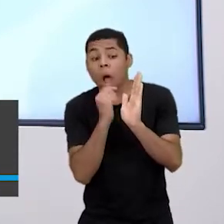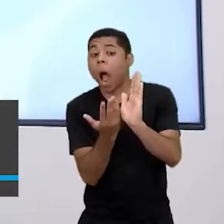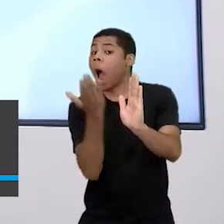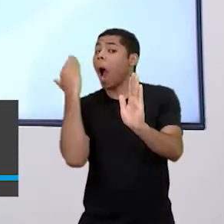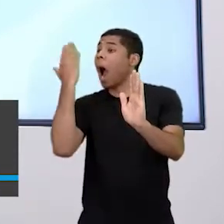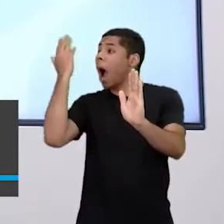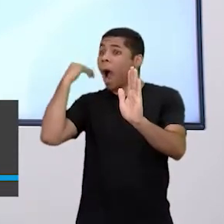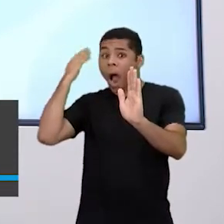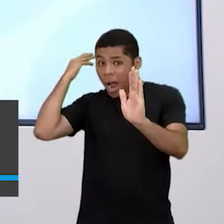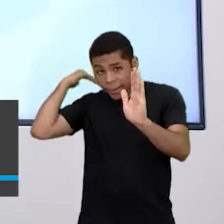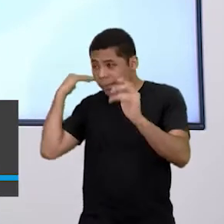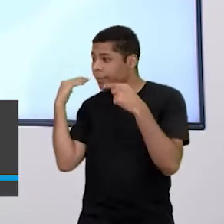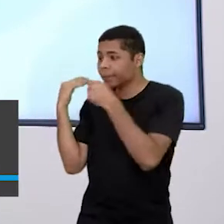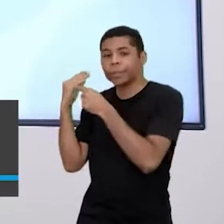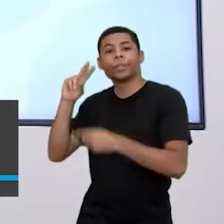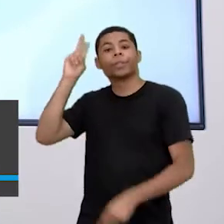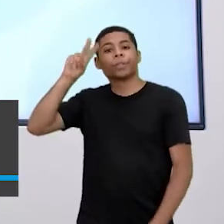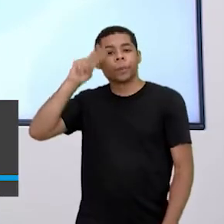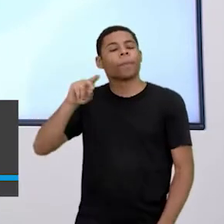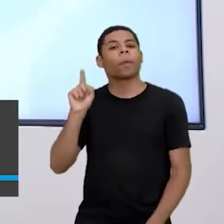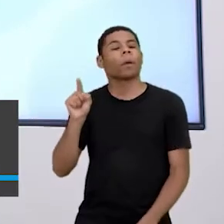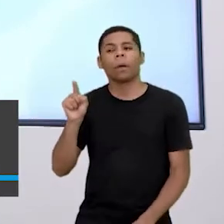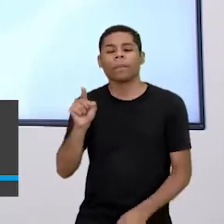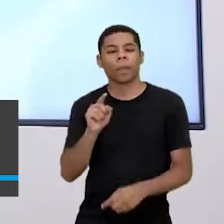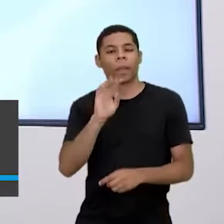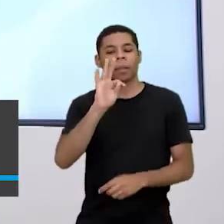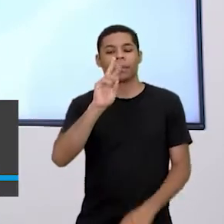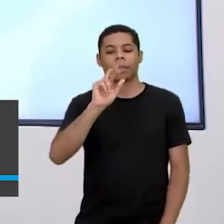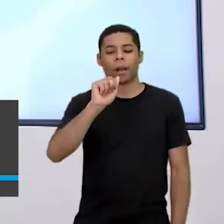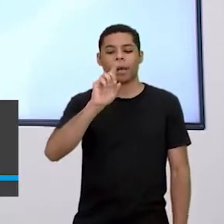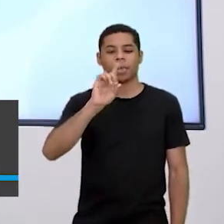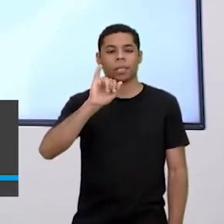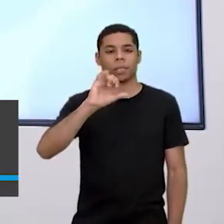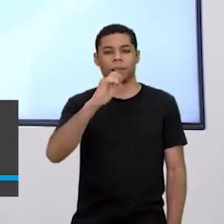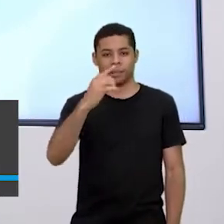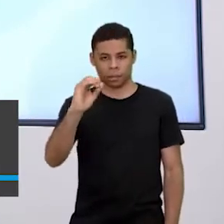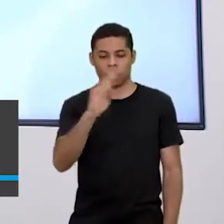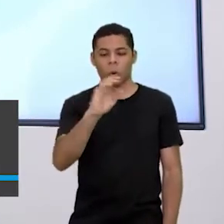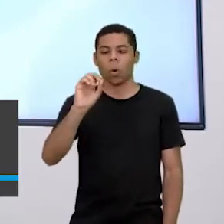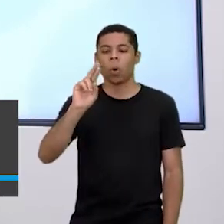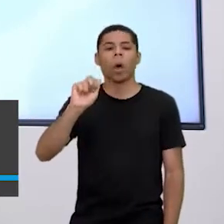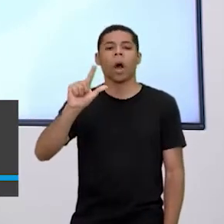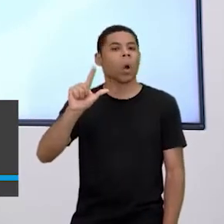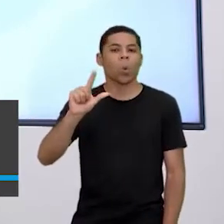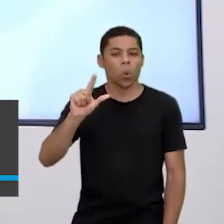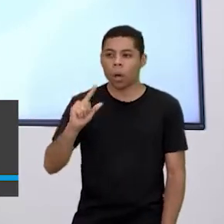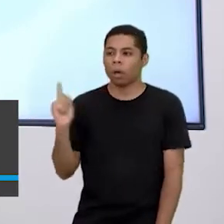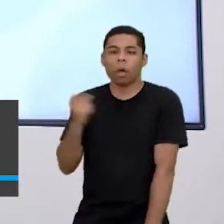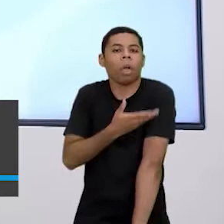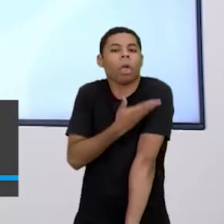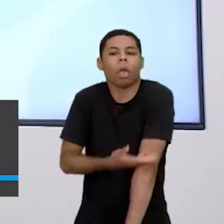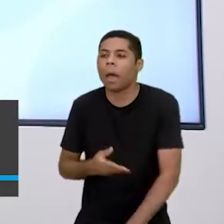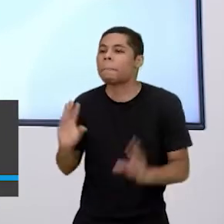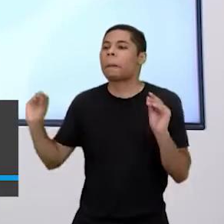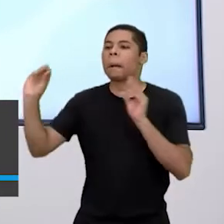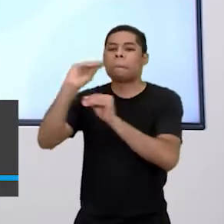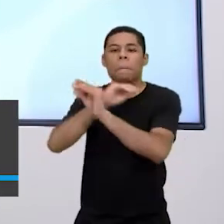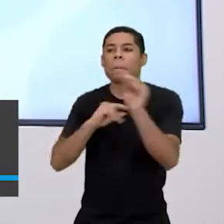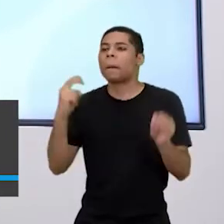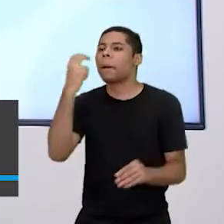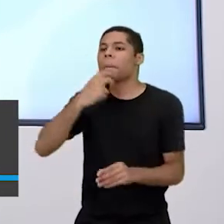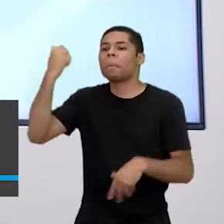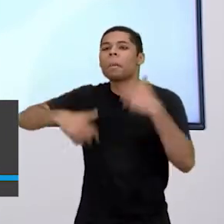de tradição oral. Então a gente tem assim na mitologia grega, mitologia nórdica, a gente tem na